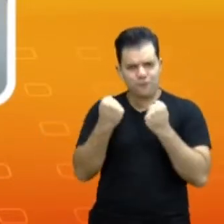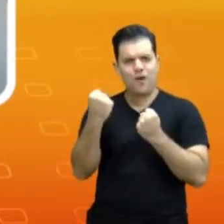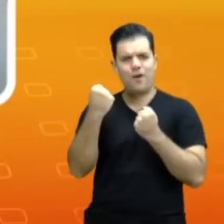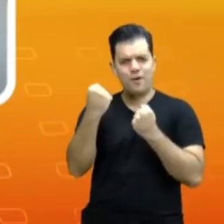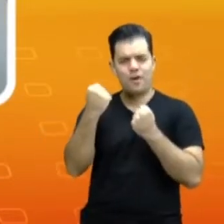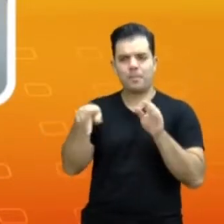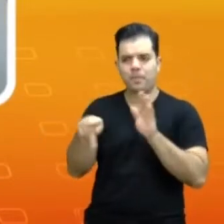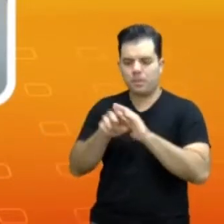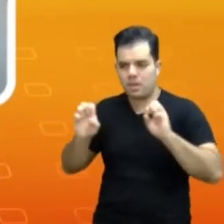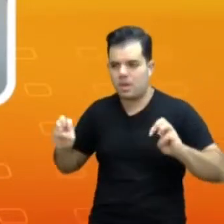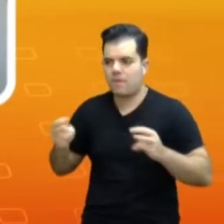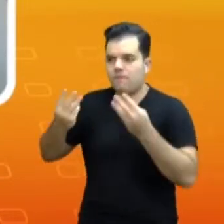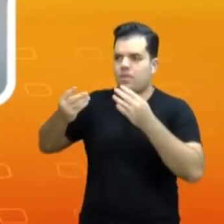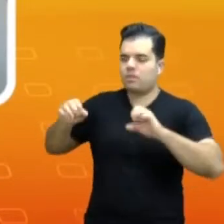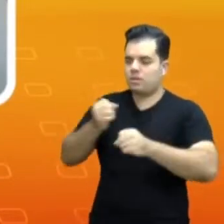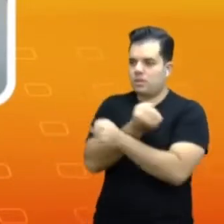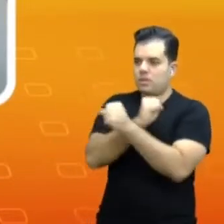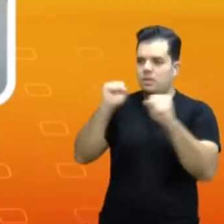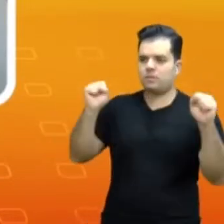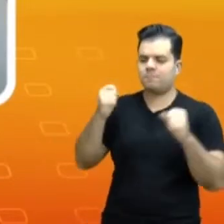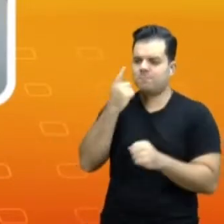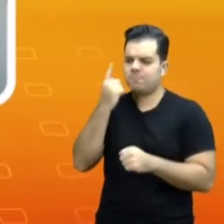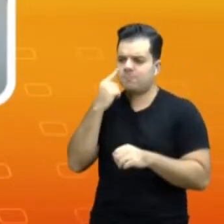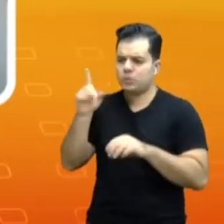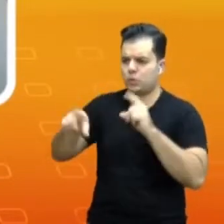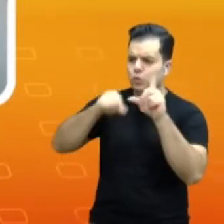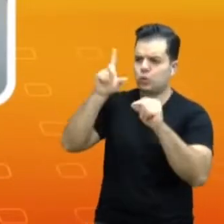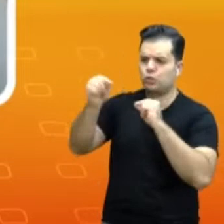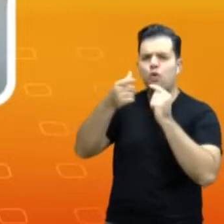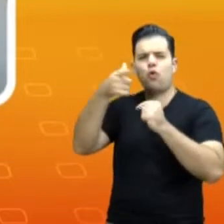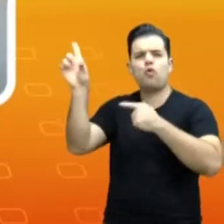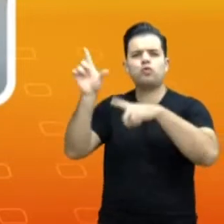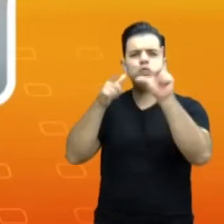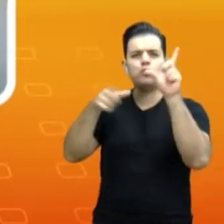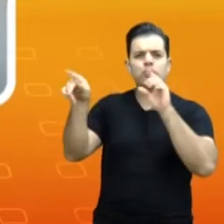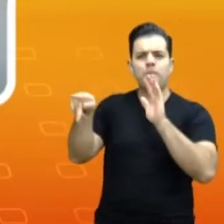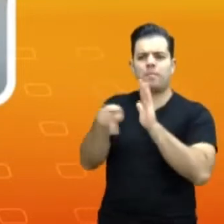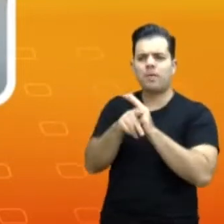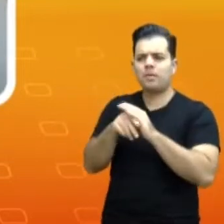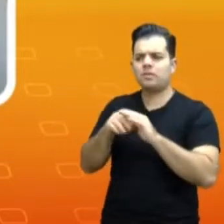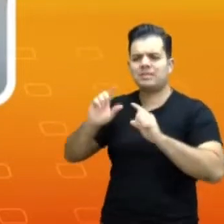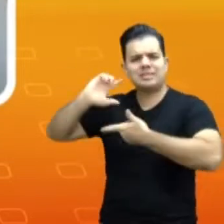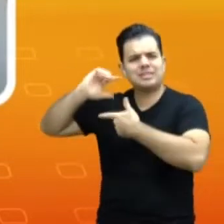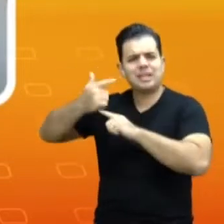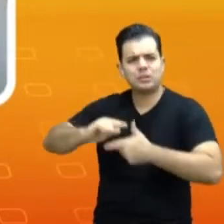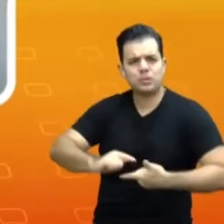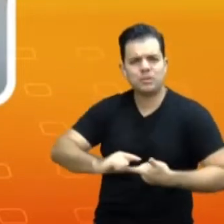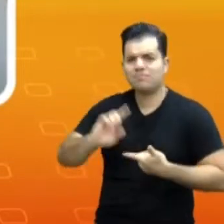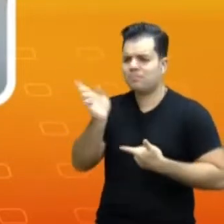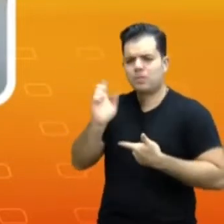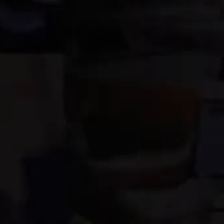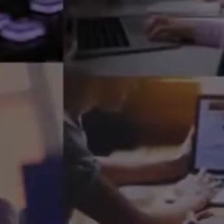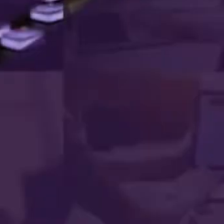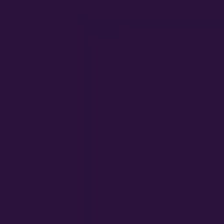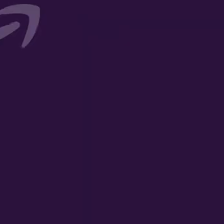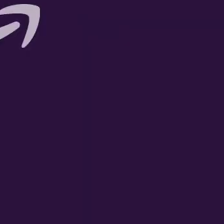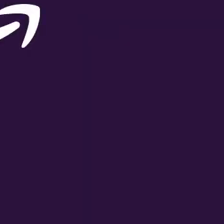grandes eventos e buscar alternativas que fugissem um pouco do desenho tradicional, né?